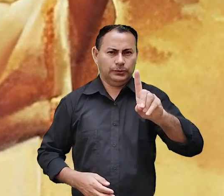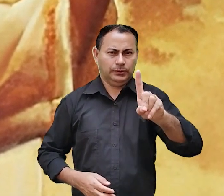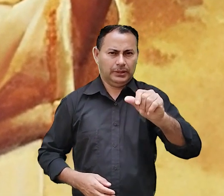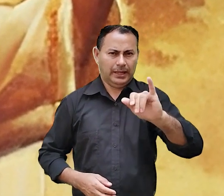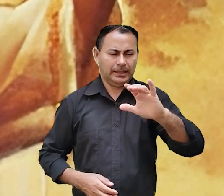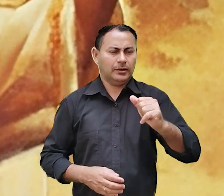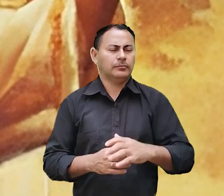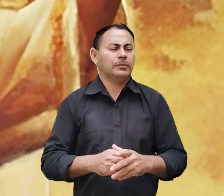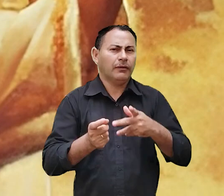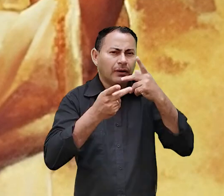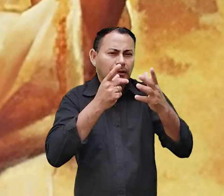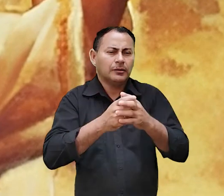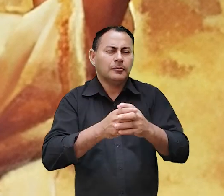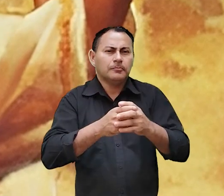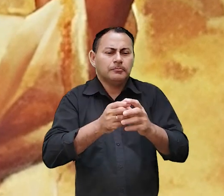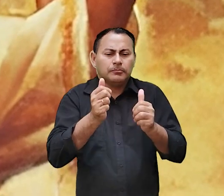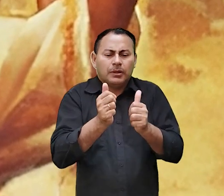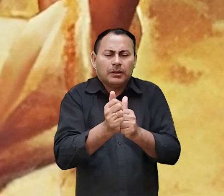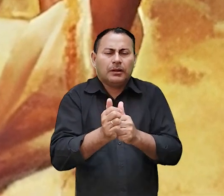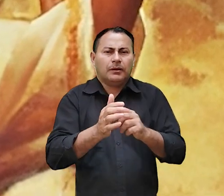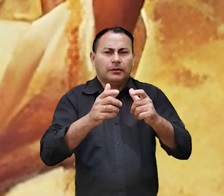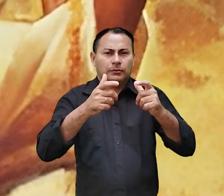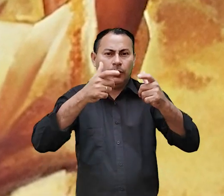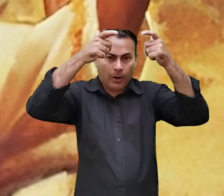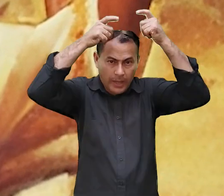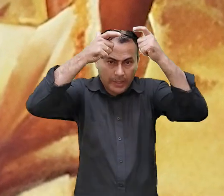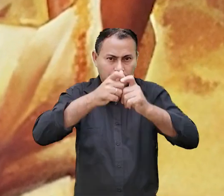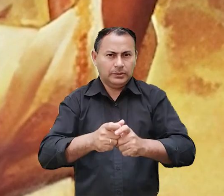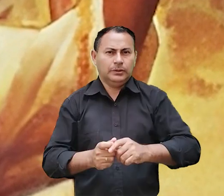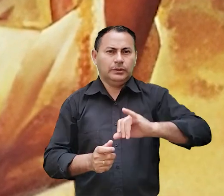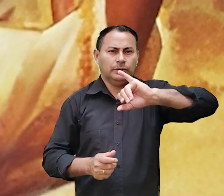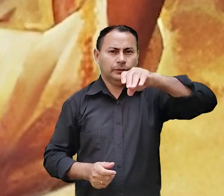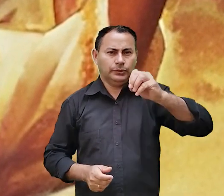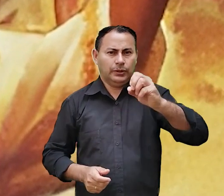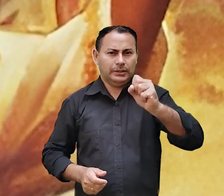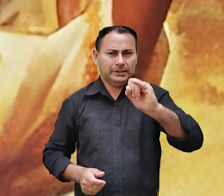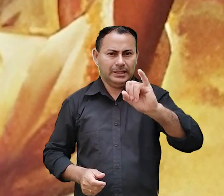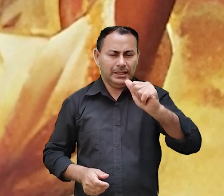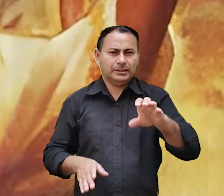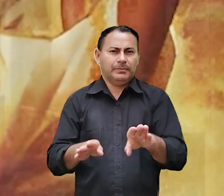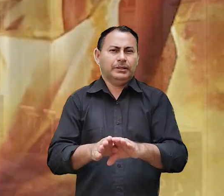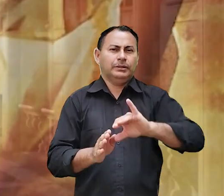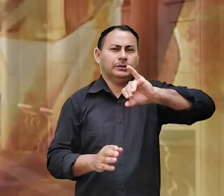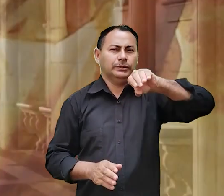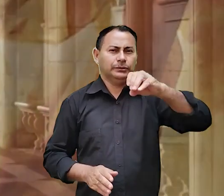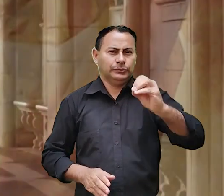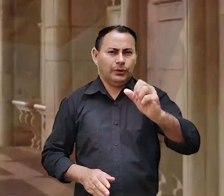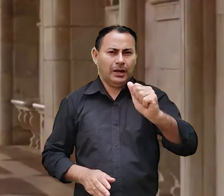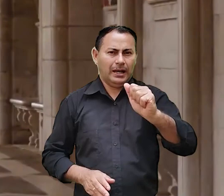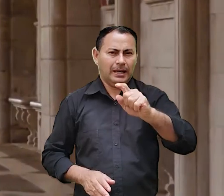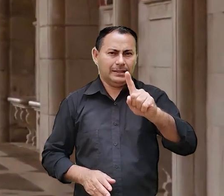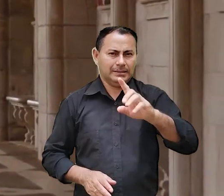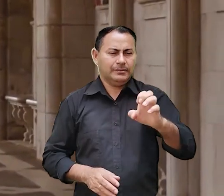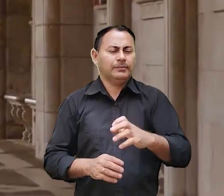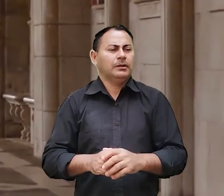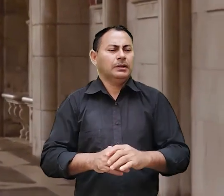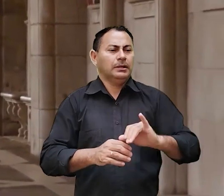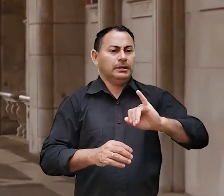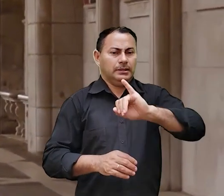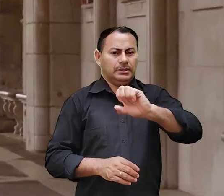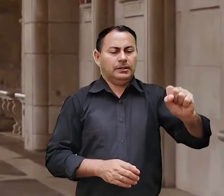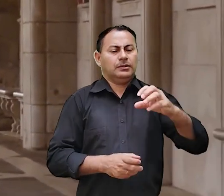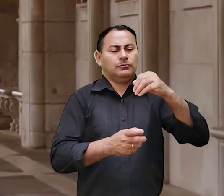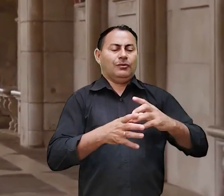Isaías era próximo do Rei Uzias e do Rei joaz através de seu pai isso quer dizer que Isaías ficava à